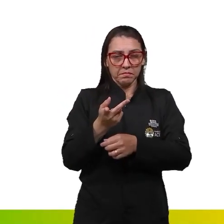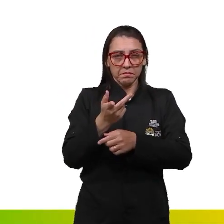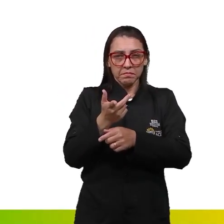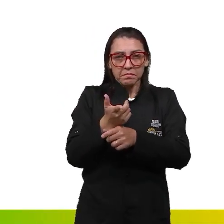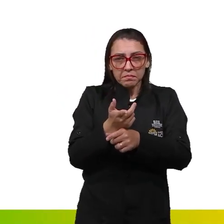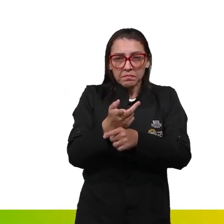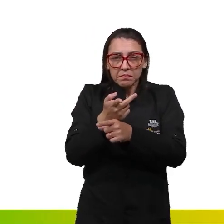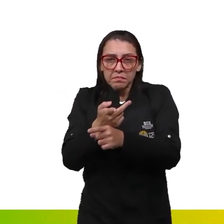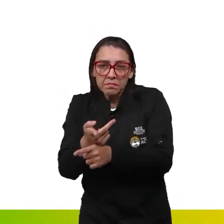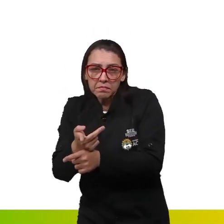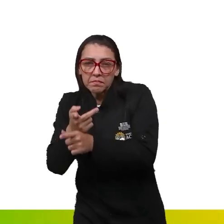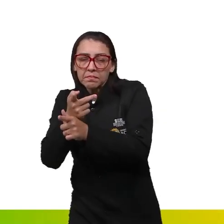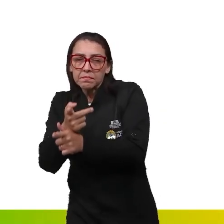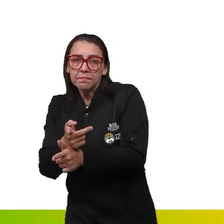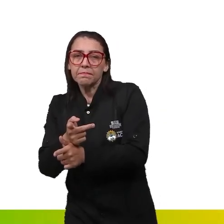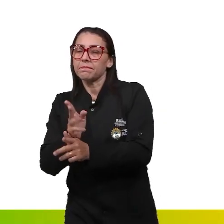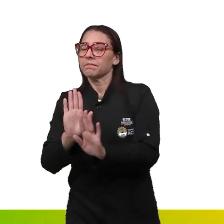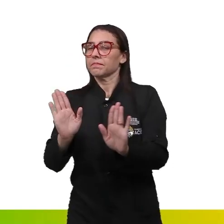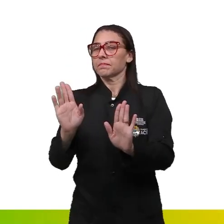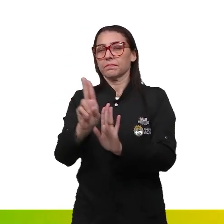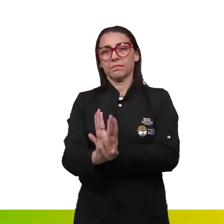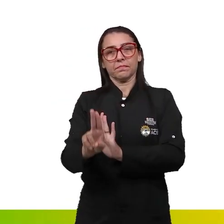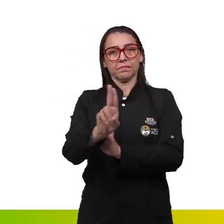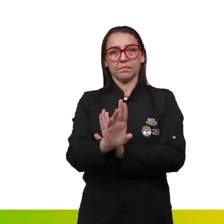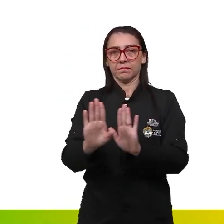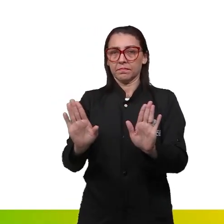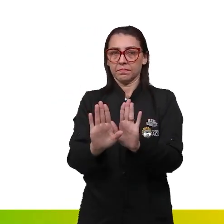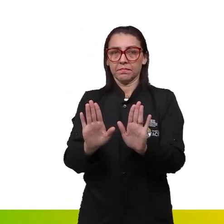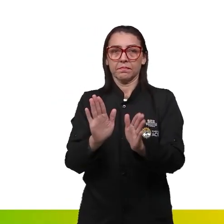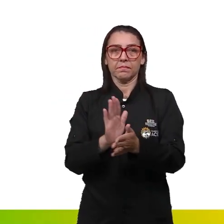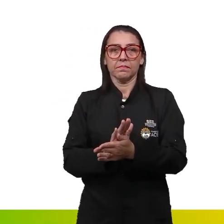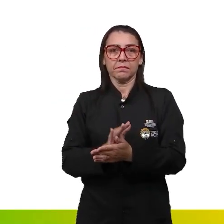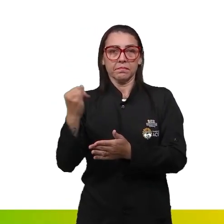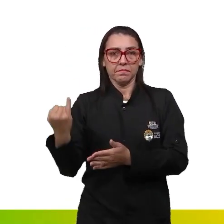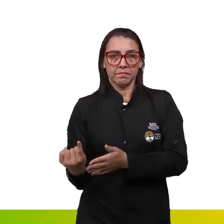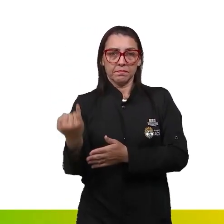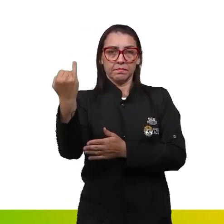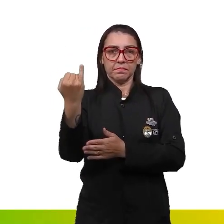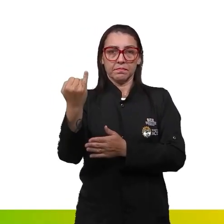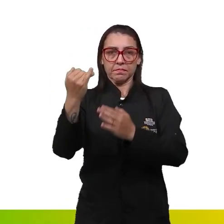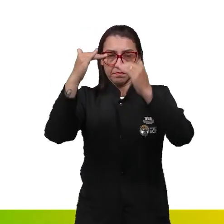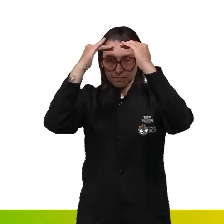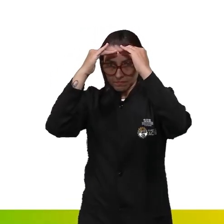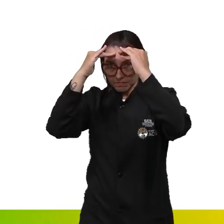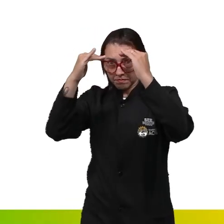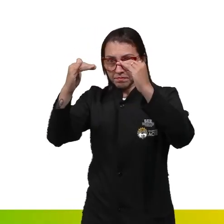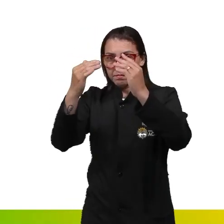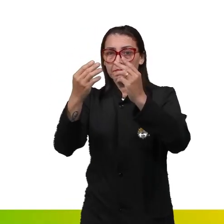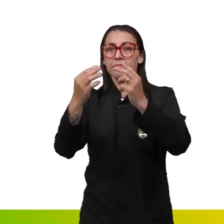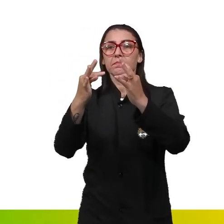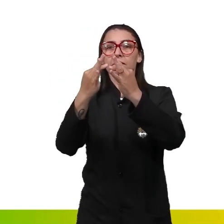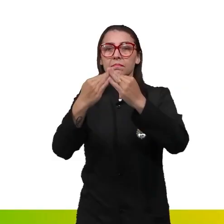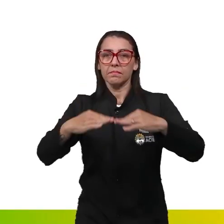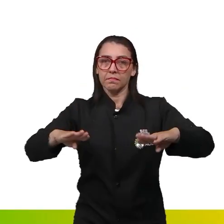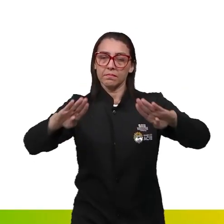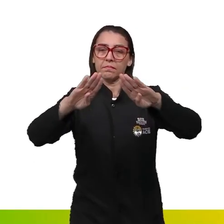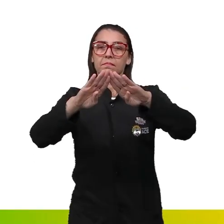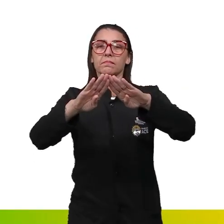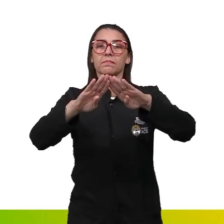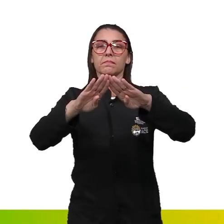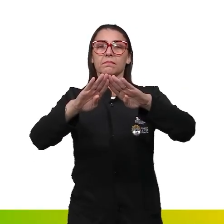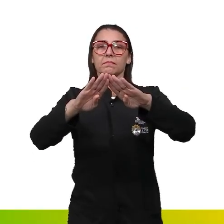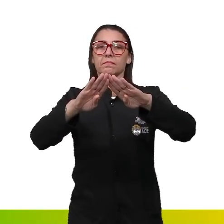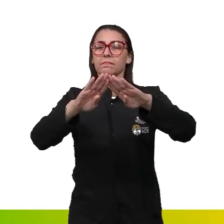ao contrário, né? Não se utiliza a caça para vender. A importância da obediência tribal? Ninguém